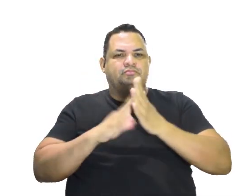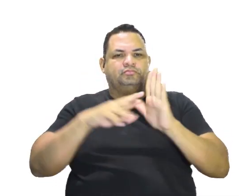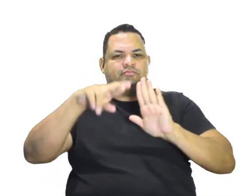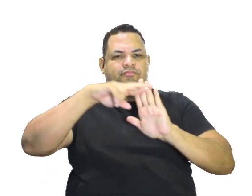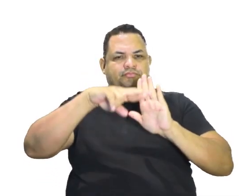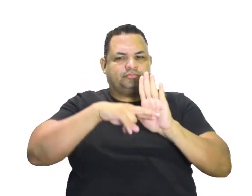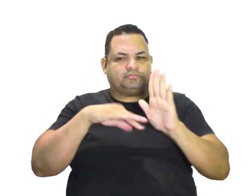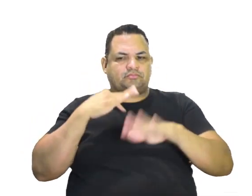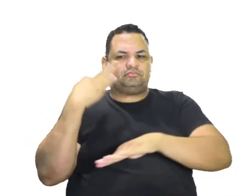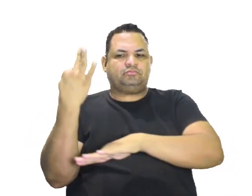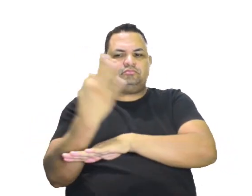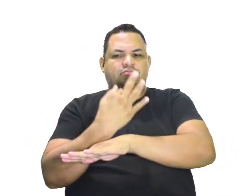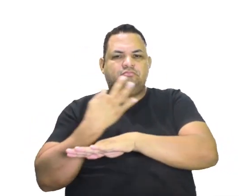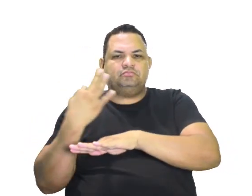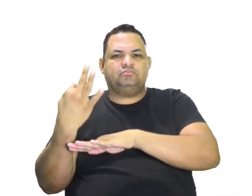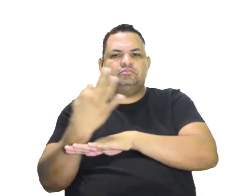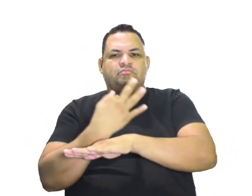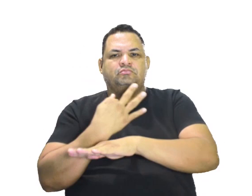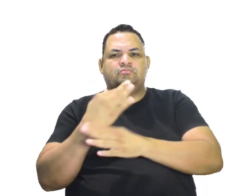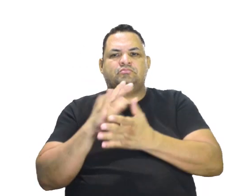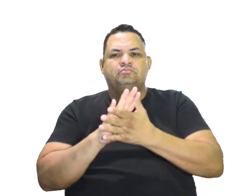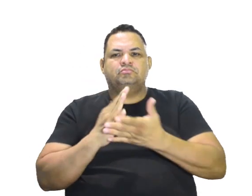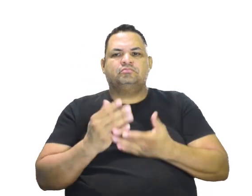por regras formais,